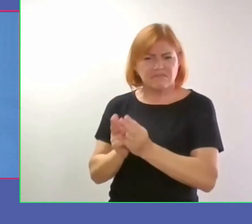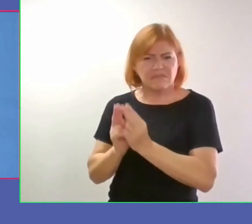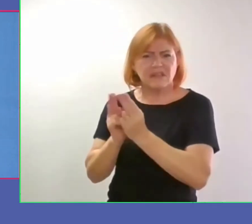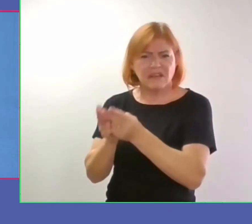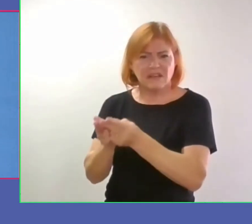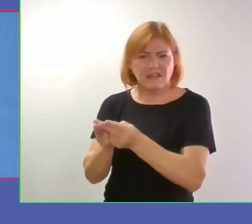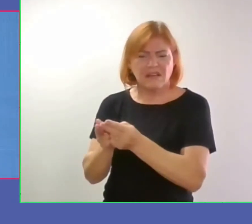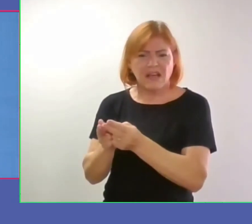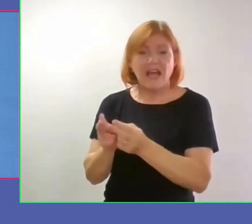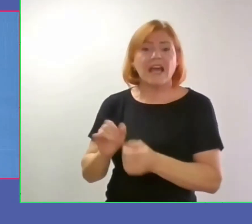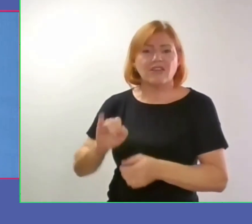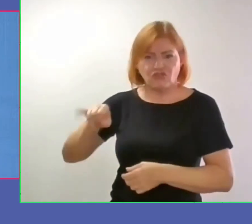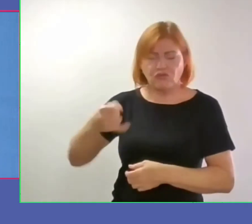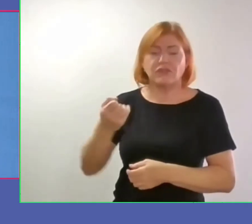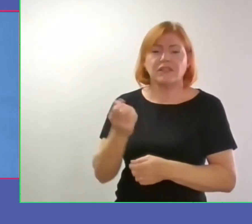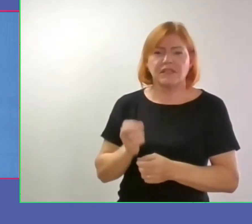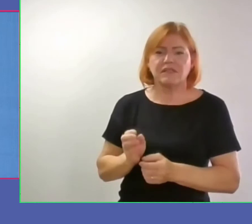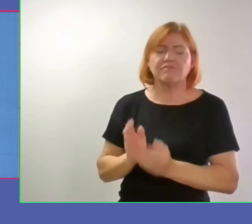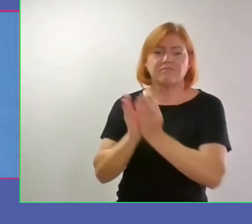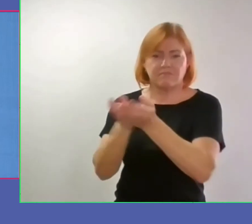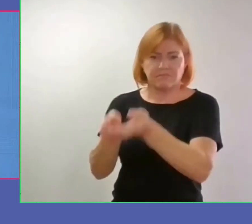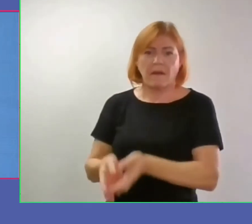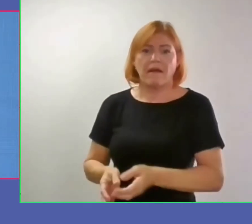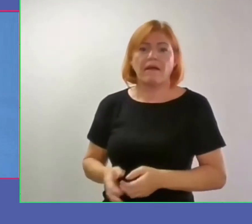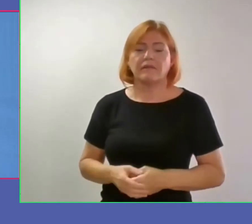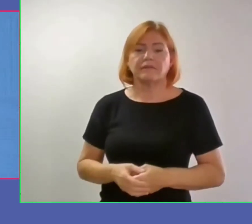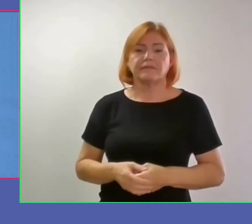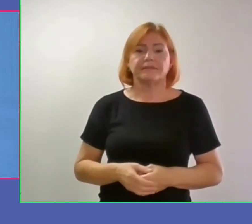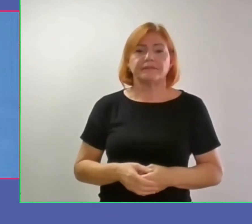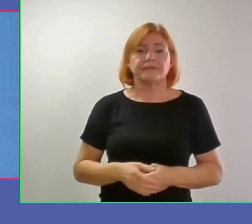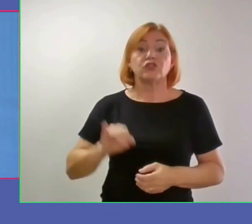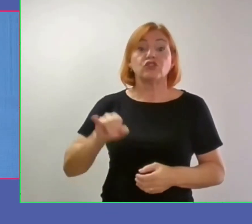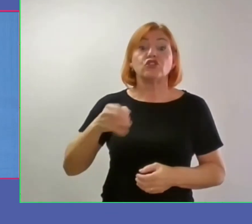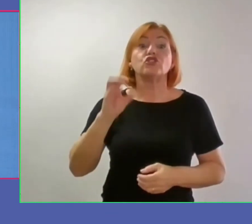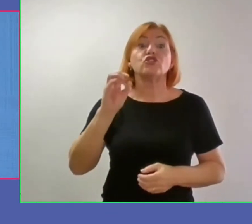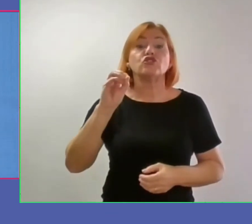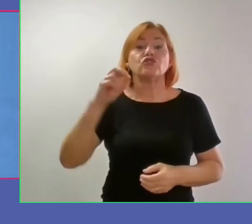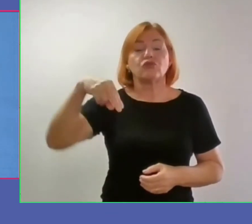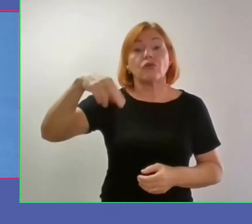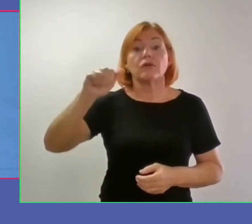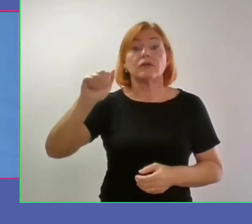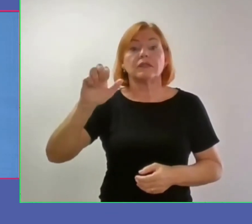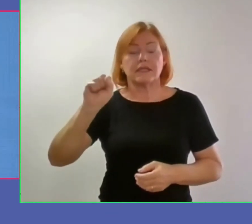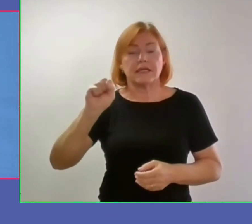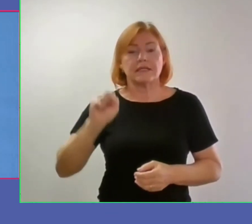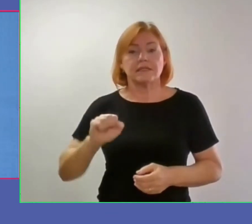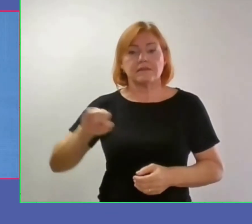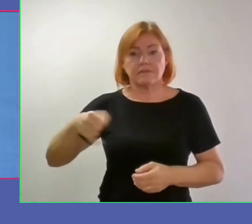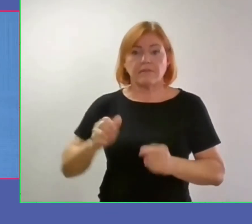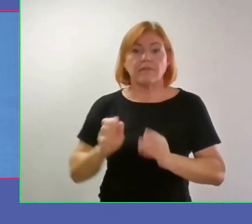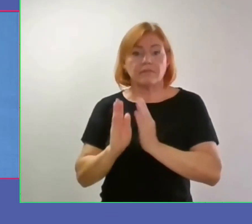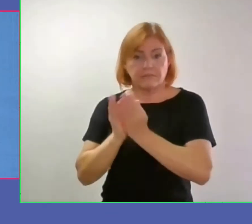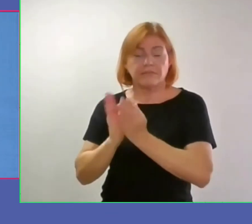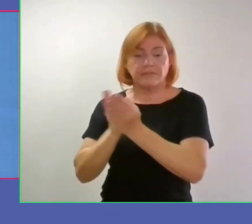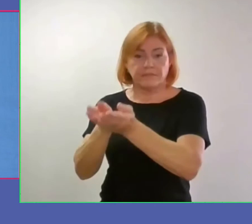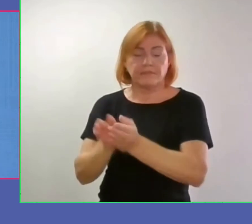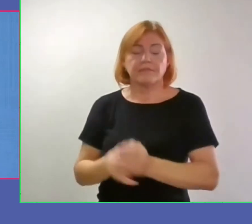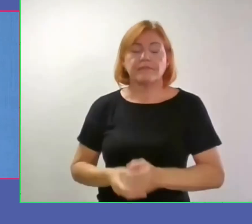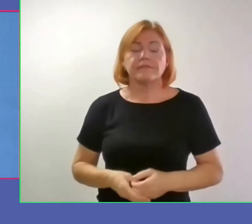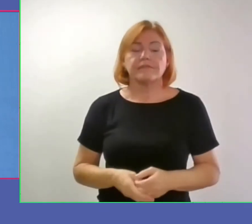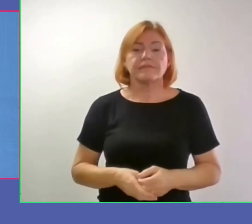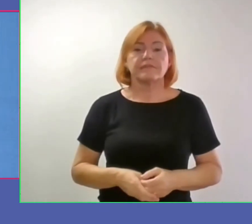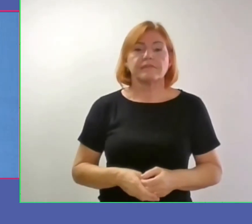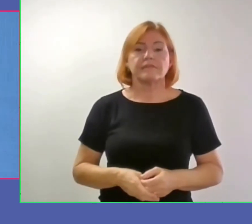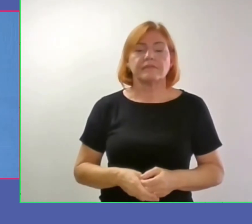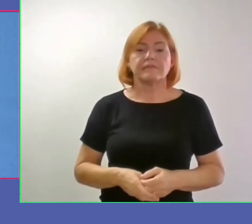Porque o sinal de Jonas é aquele que, é o sinal em que Jesus Cristo